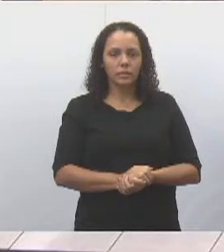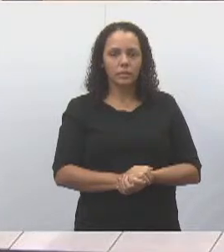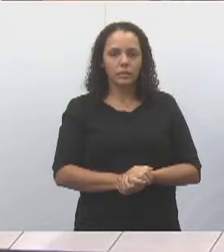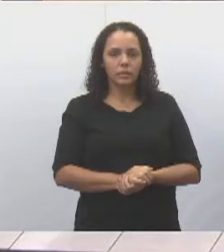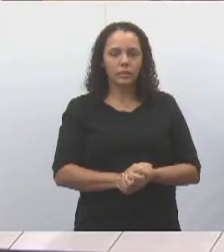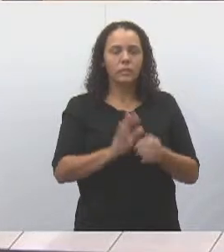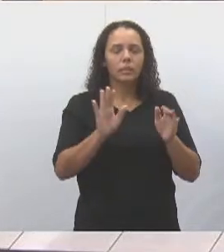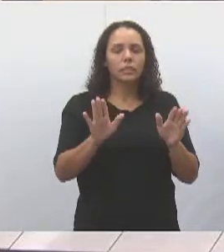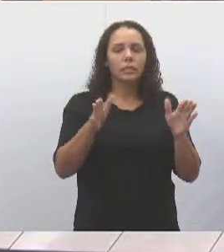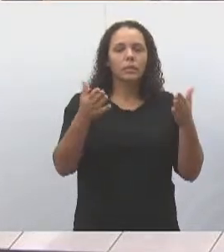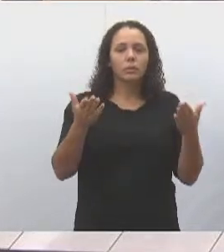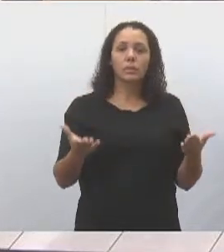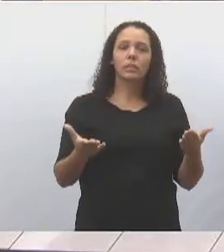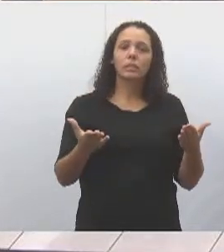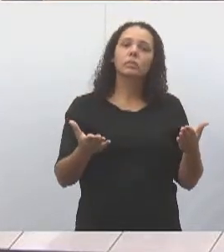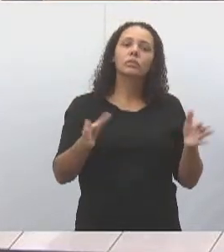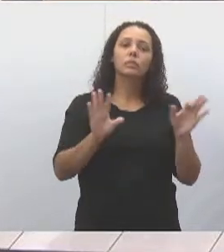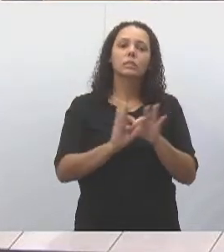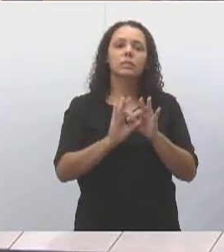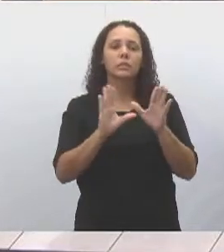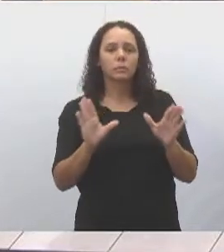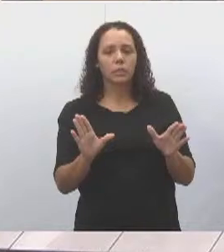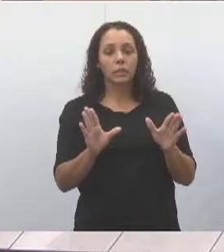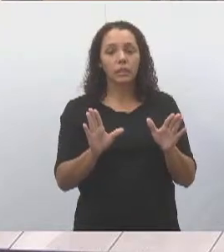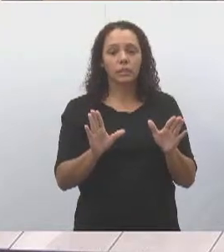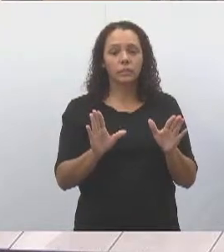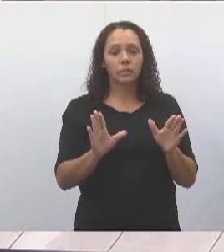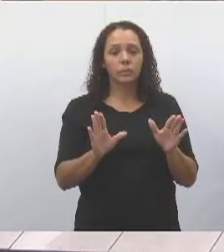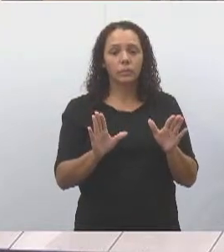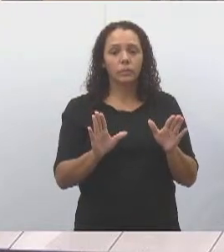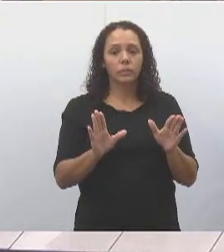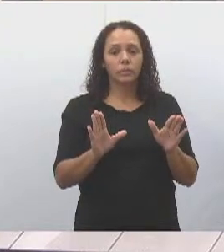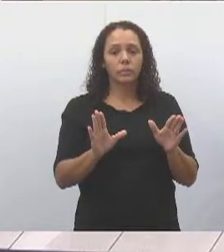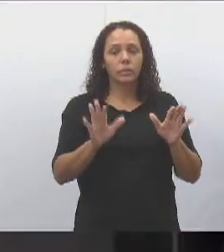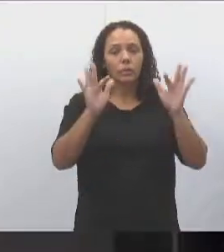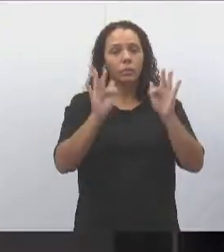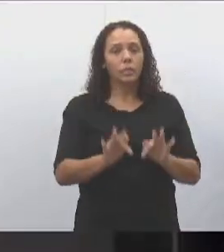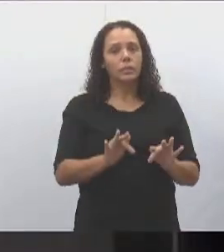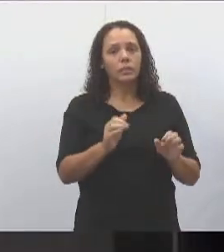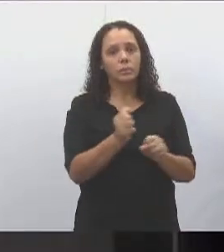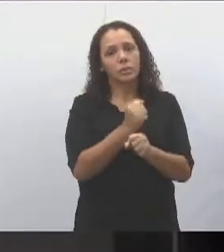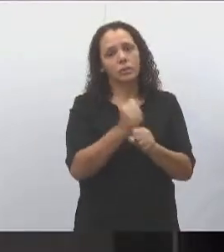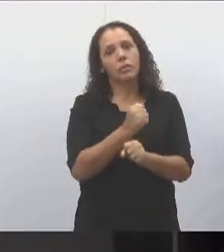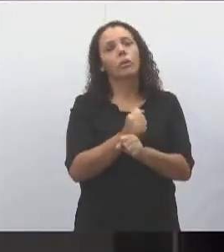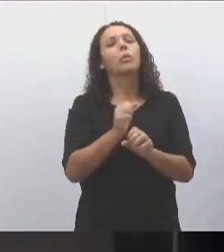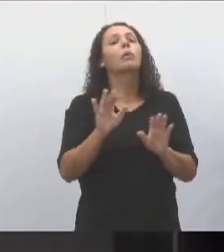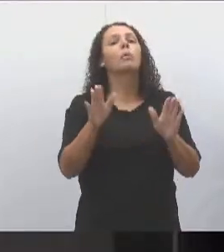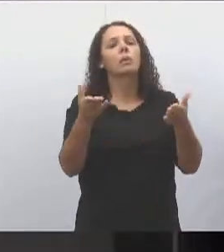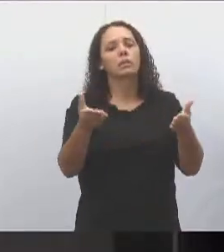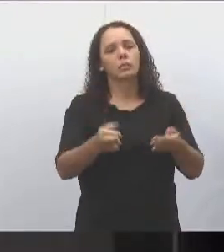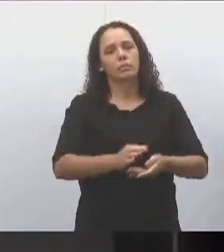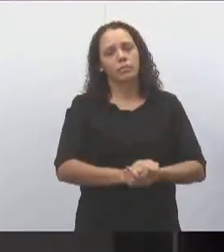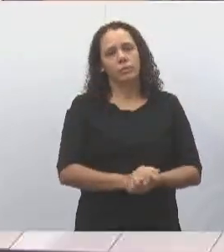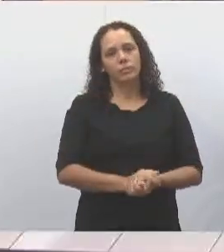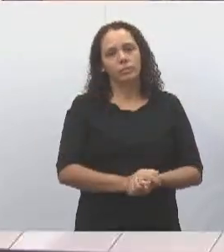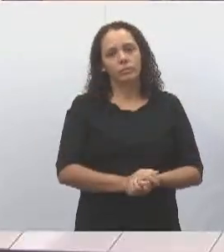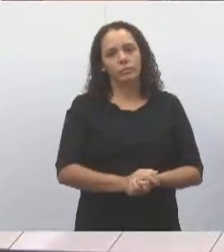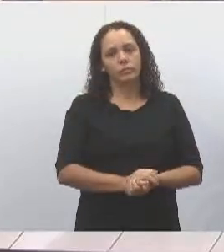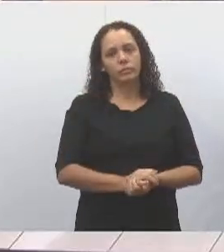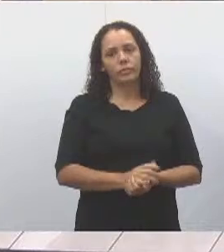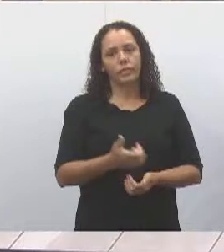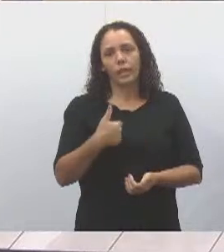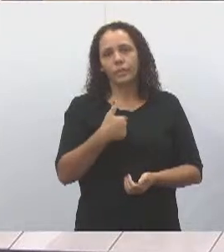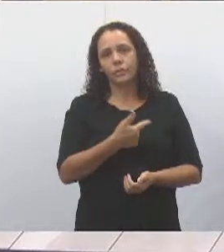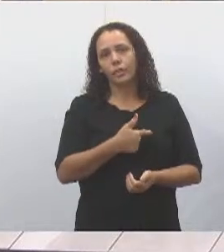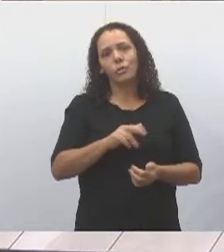Quando que vai ser liberado para poder terminar as obras lá? Gente, a gente